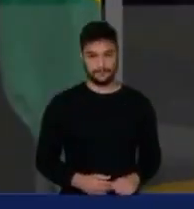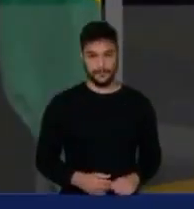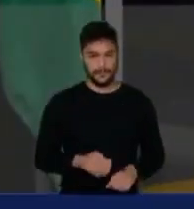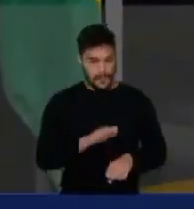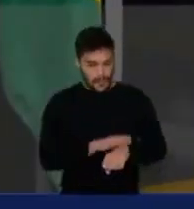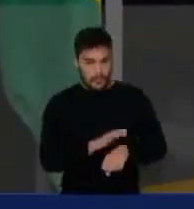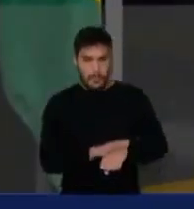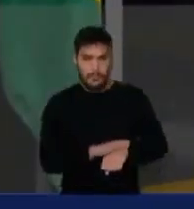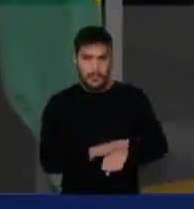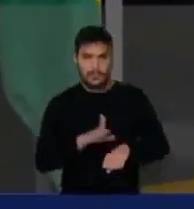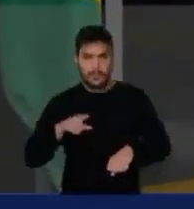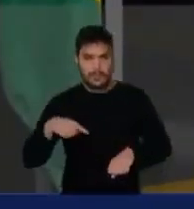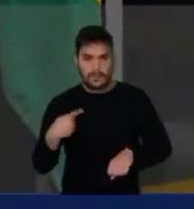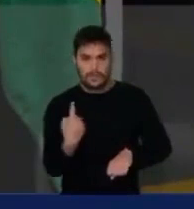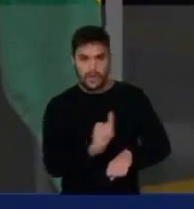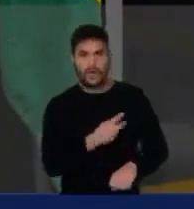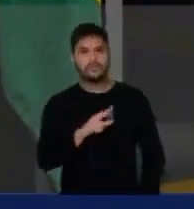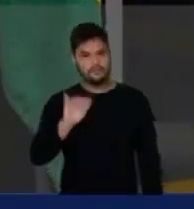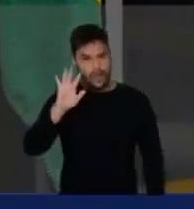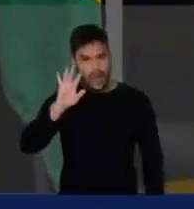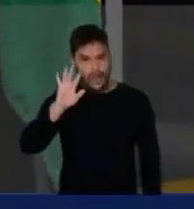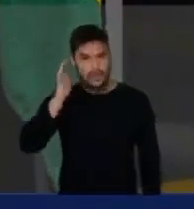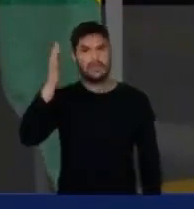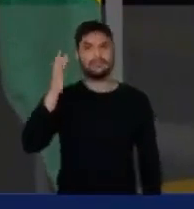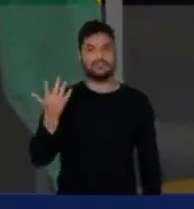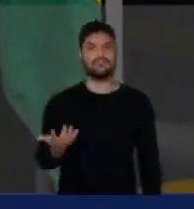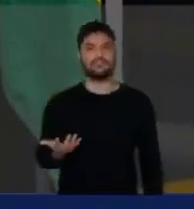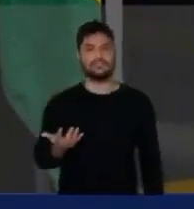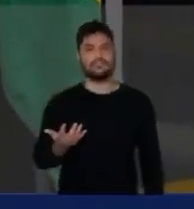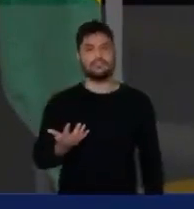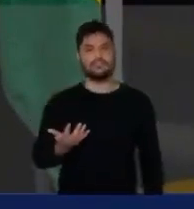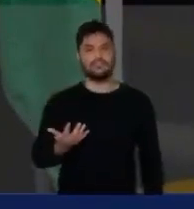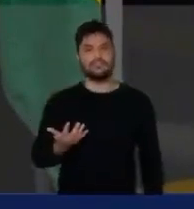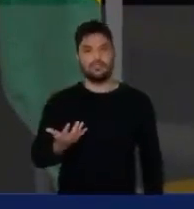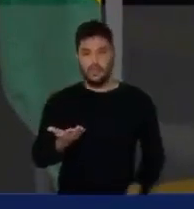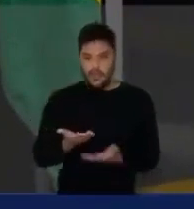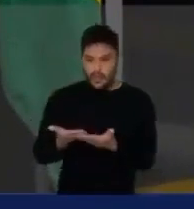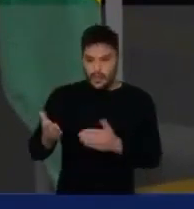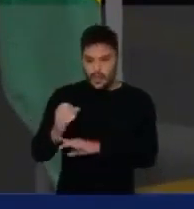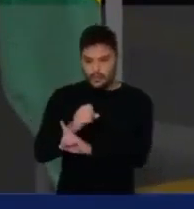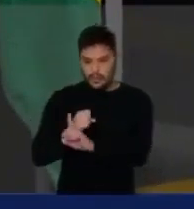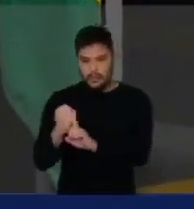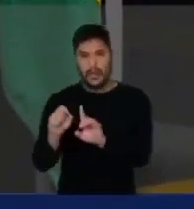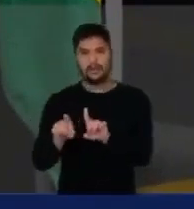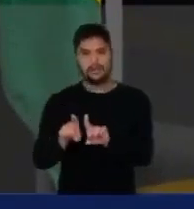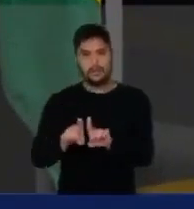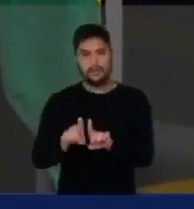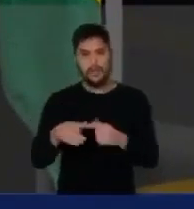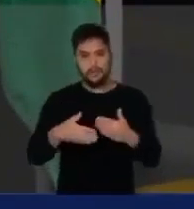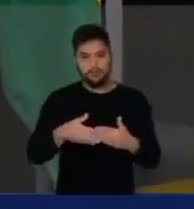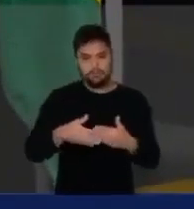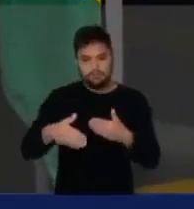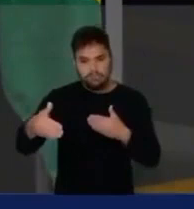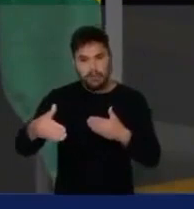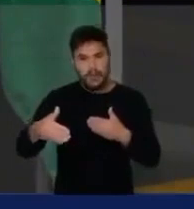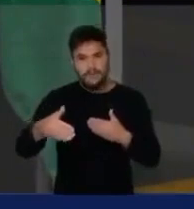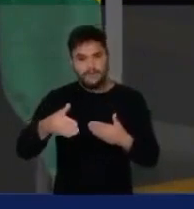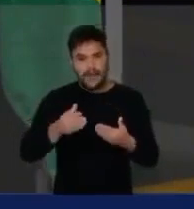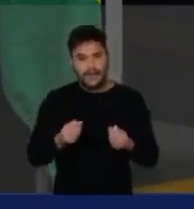em que nós decidiremos se sobre nós mesmos e sobre a sociedade brasileira passaremos a impor